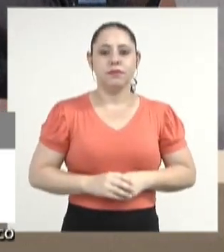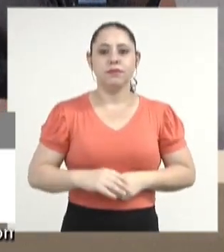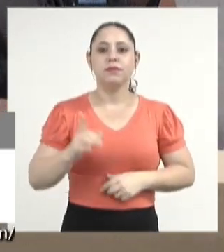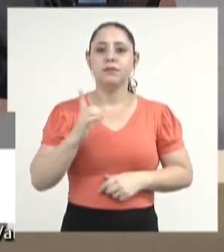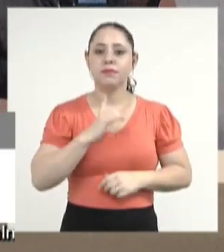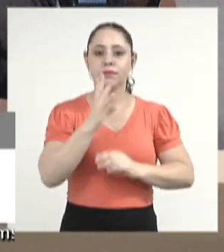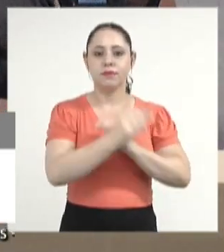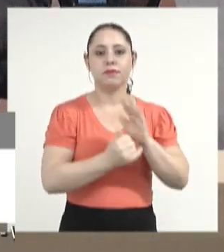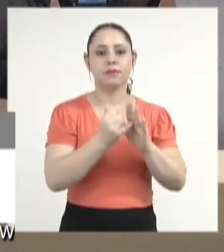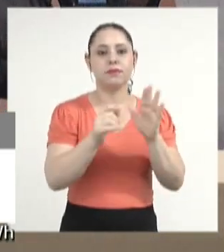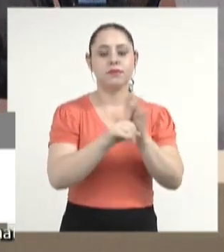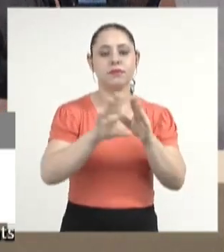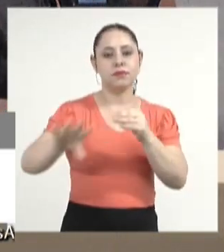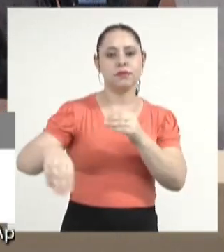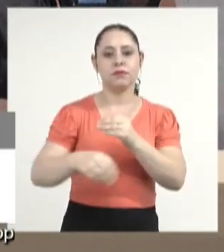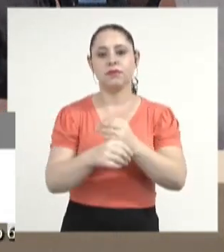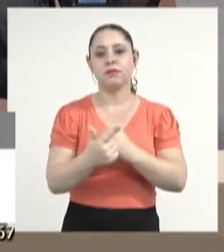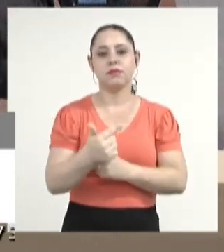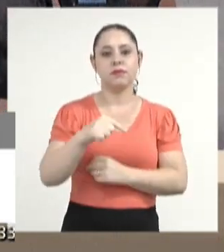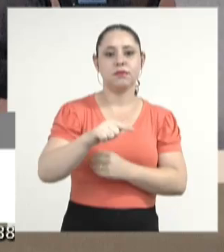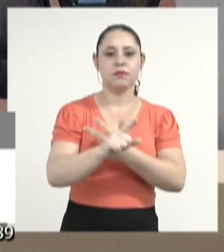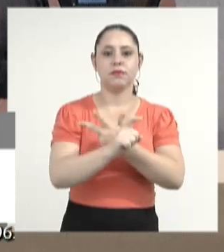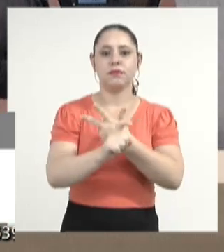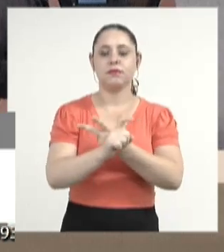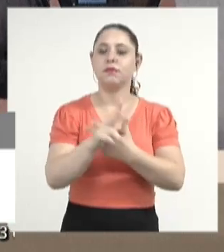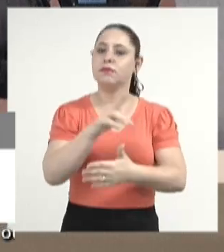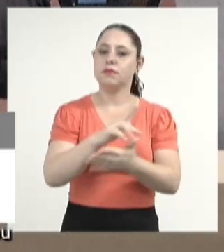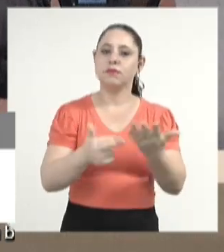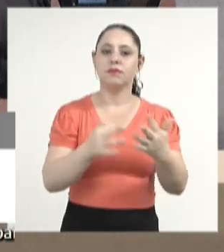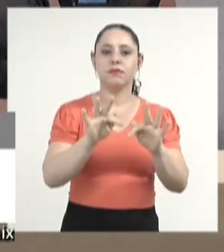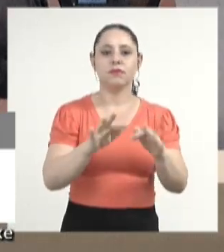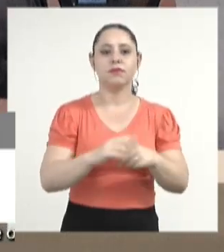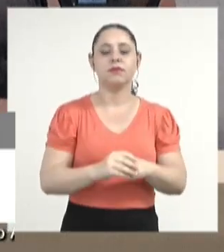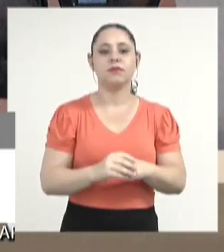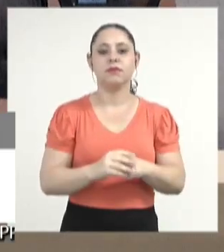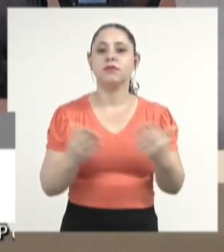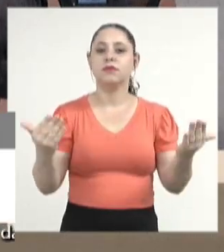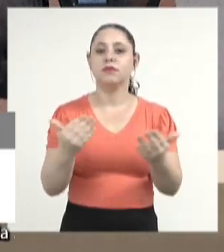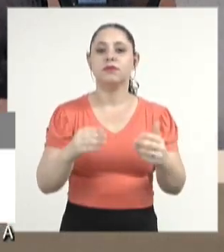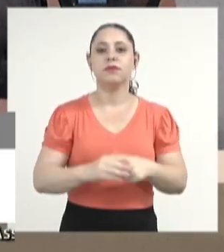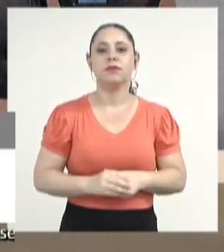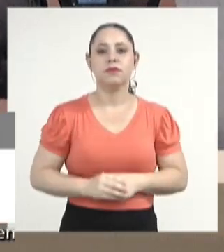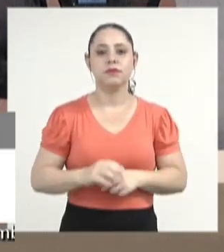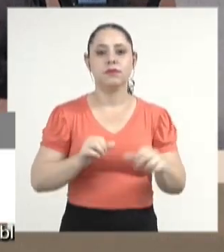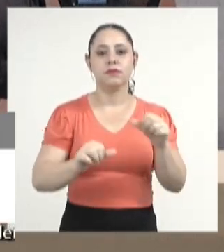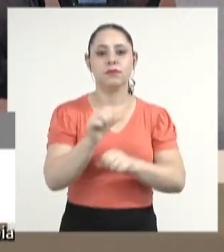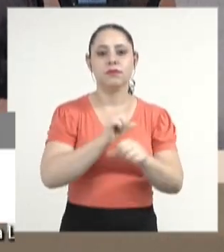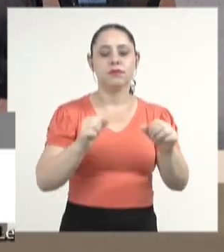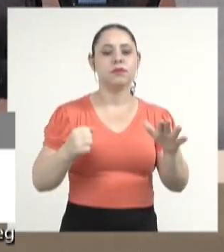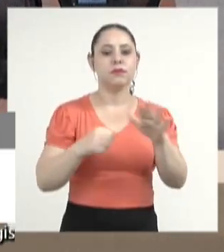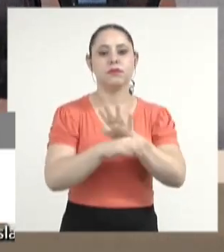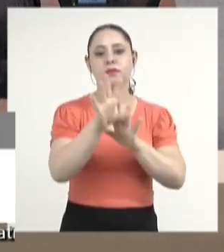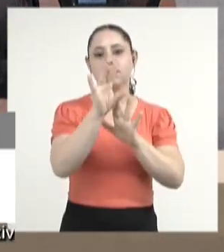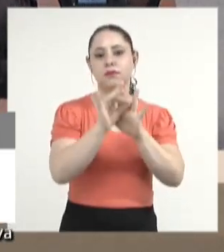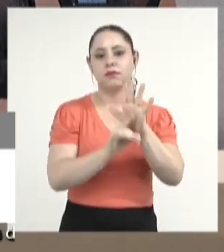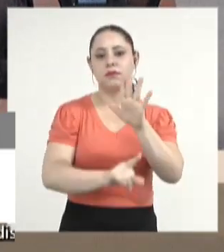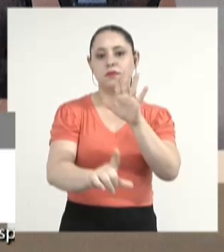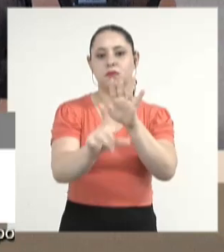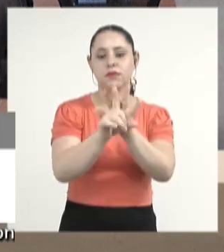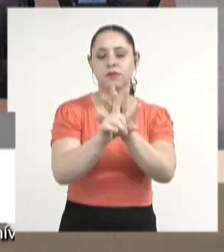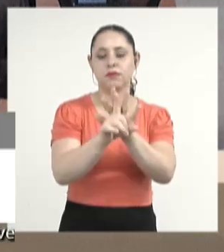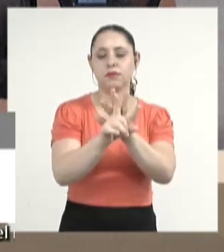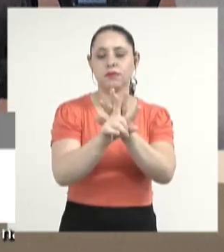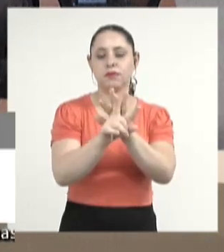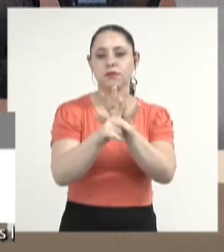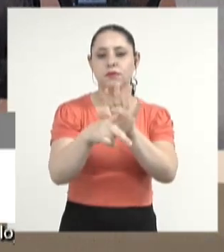temos aí o projeto de lei complementar 17 do Executivo, a sua redação final será votada hoje, que altera e acrescenta dispositivos à lei